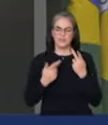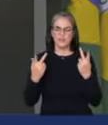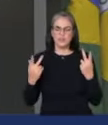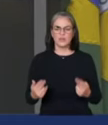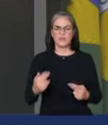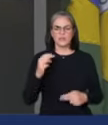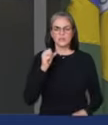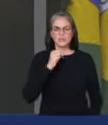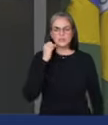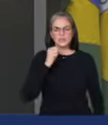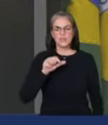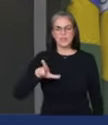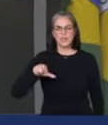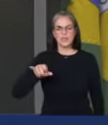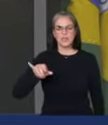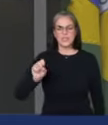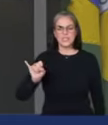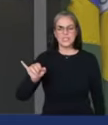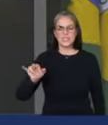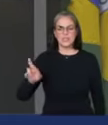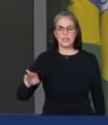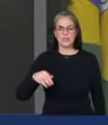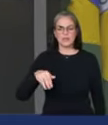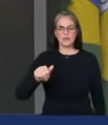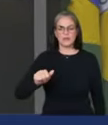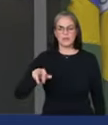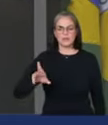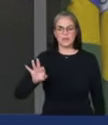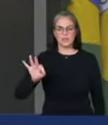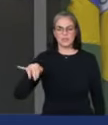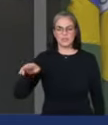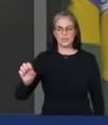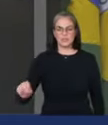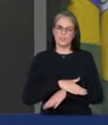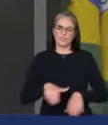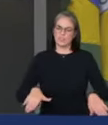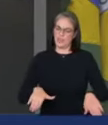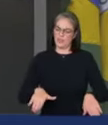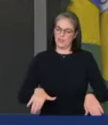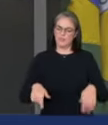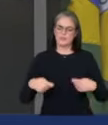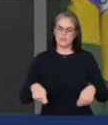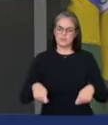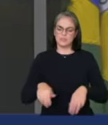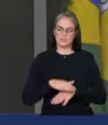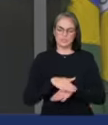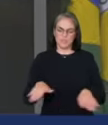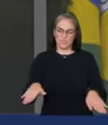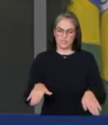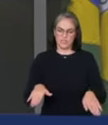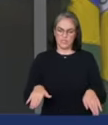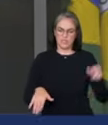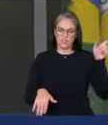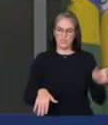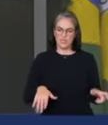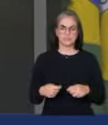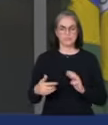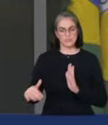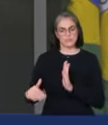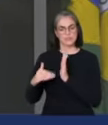Martins. Já chegou o momento em que isso deve cessar. Alexandre de Moraes deve ser